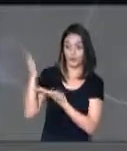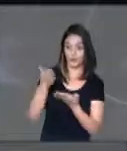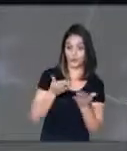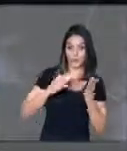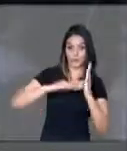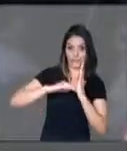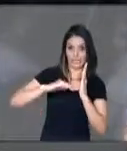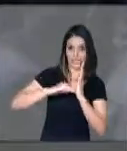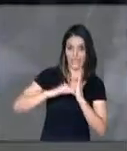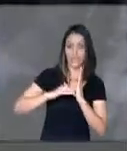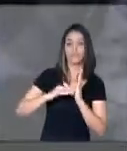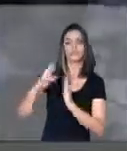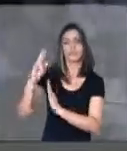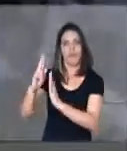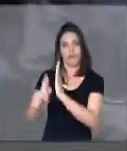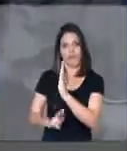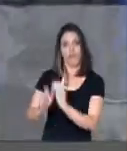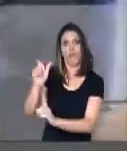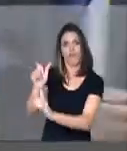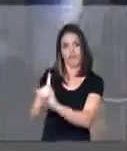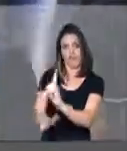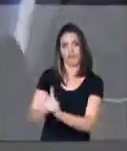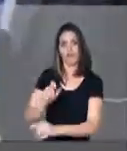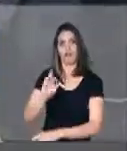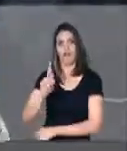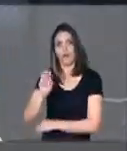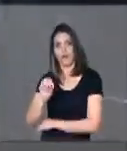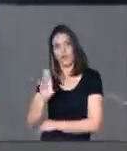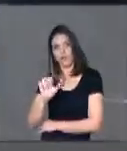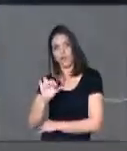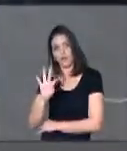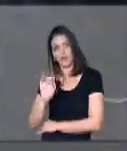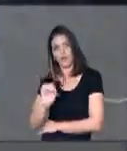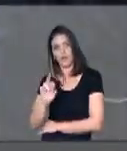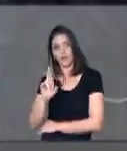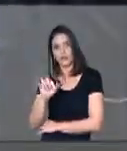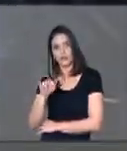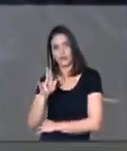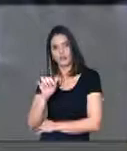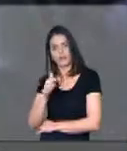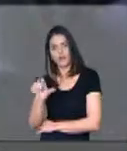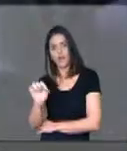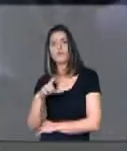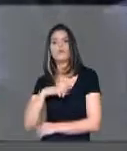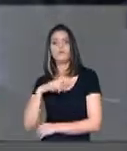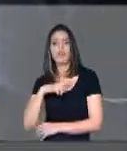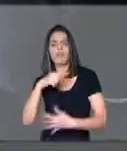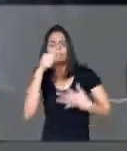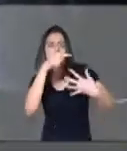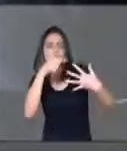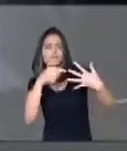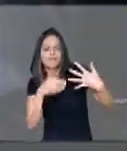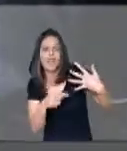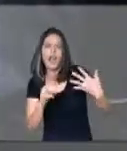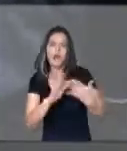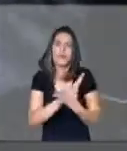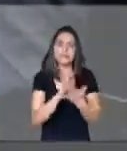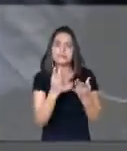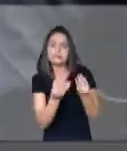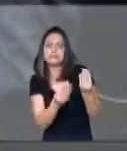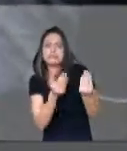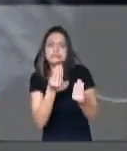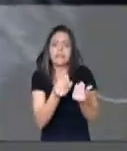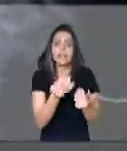projeto relatado pelo senador Roberto Requião, enfrenta questões de muita sensibilidade, como o crime de